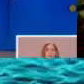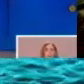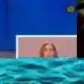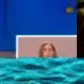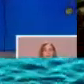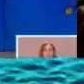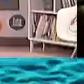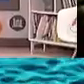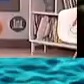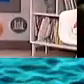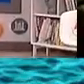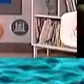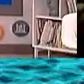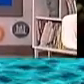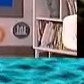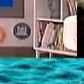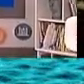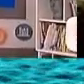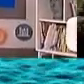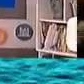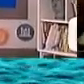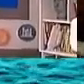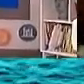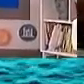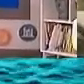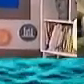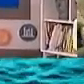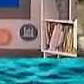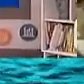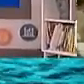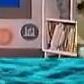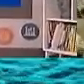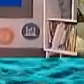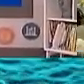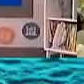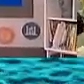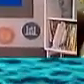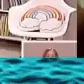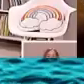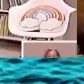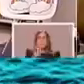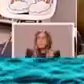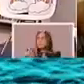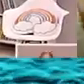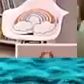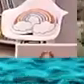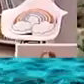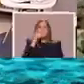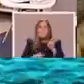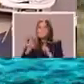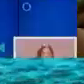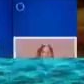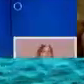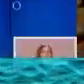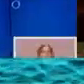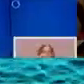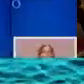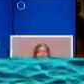programas que estava de fazer. Aquela banda que ia tocar e mais uns dois artistas que iam cantar. Há um aplauso.